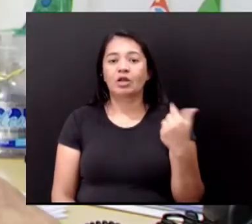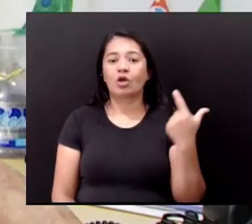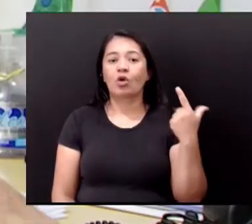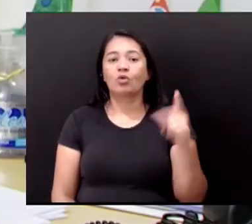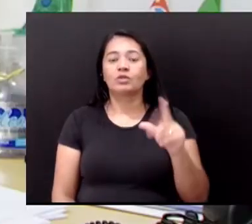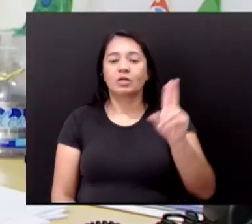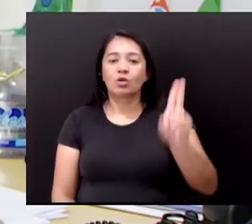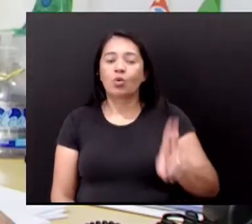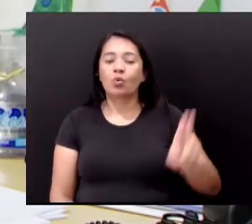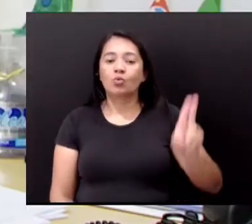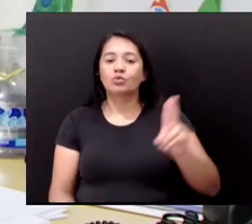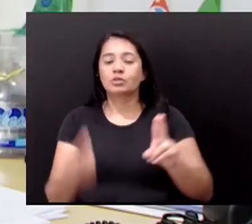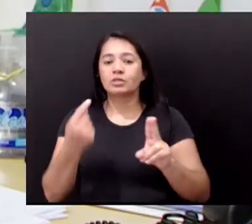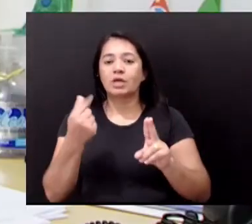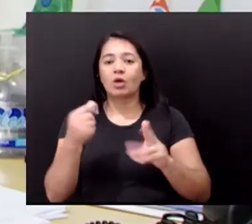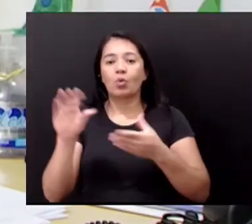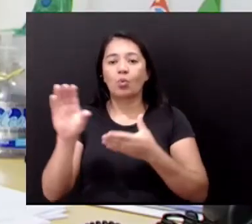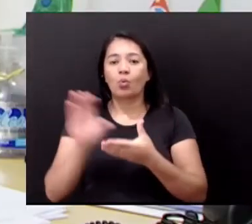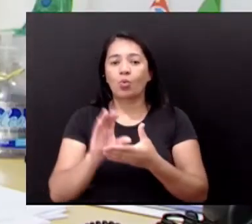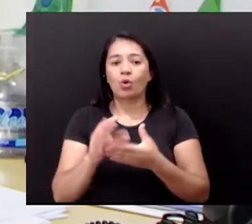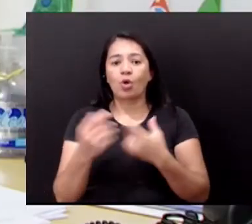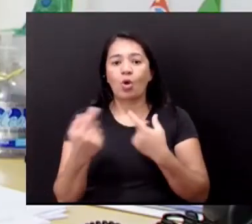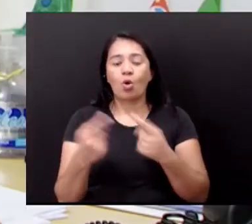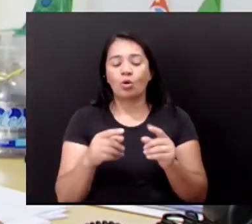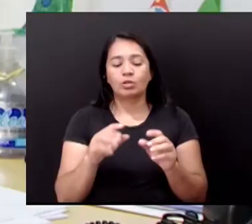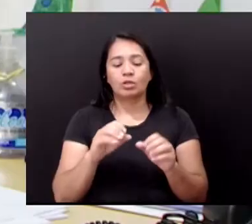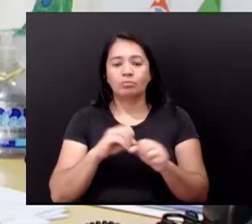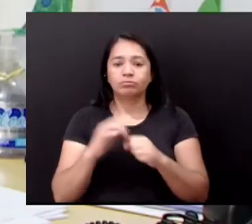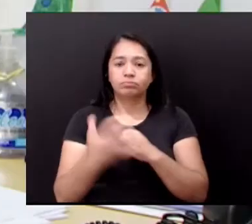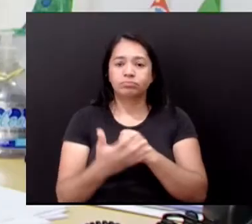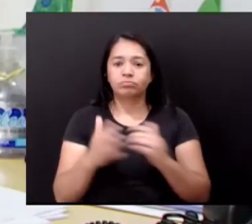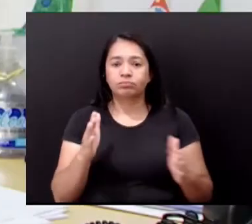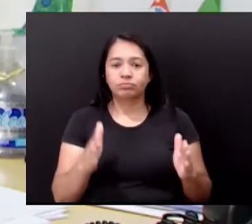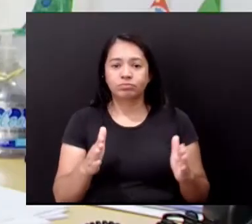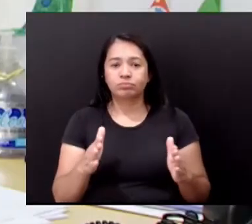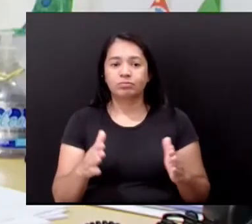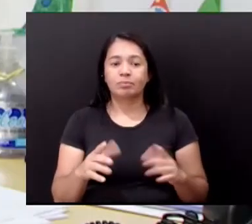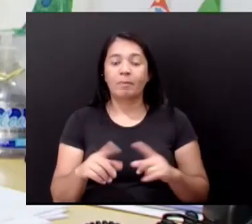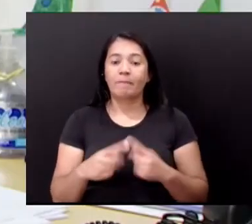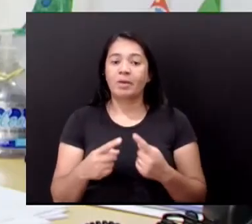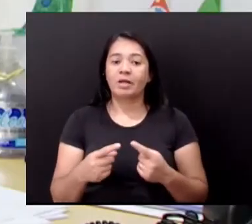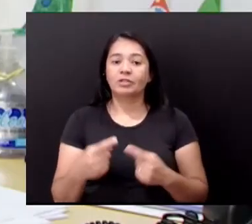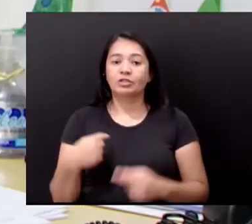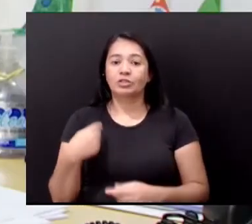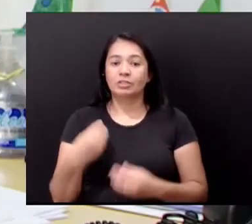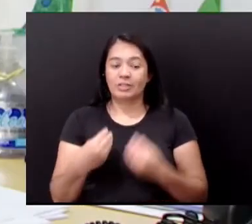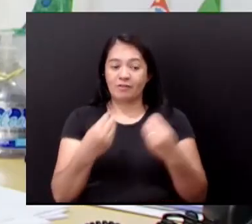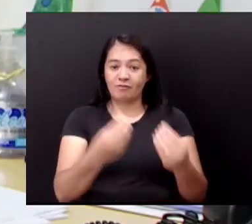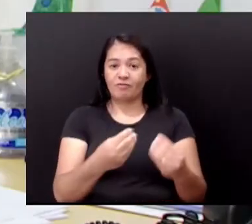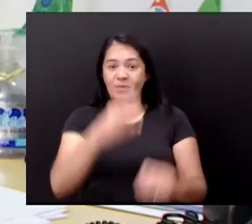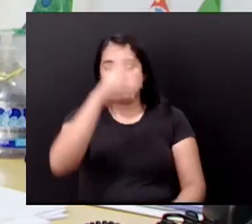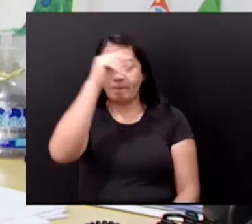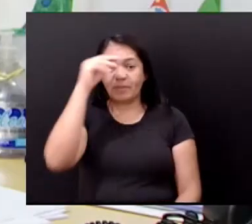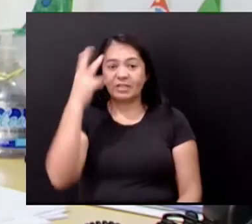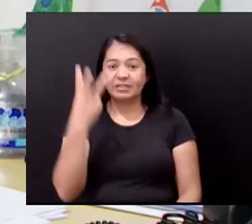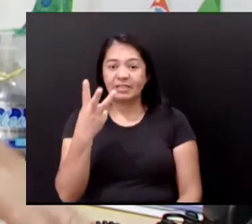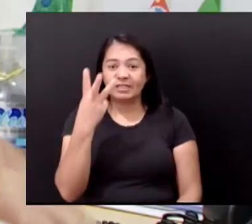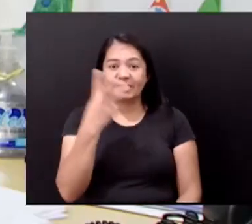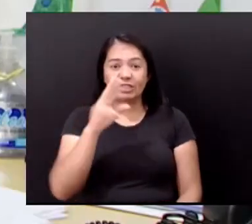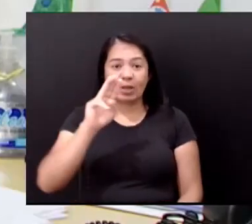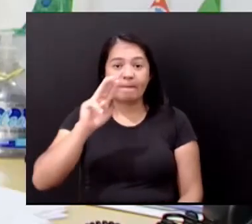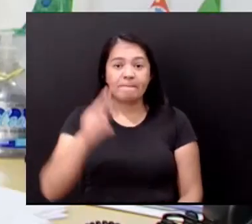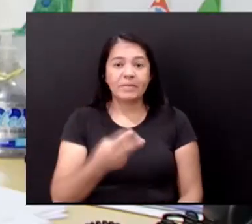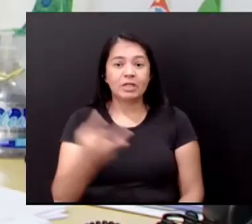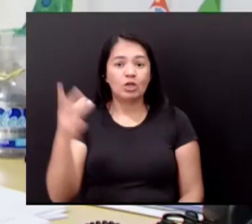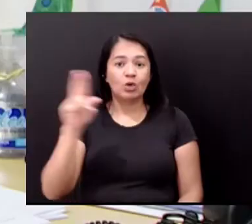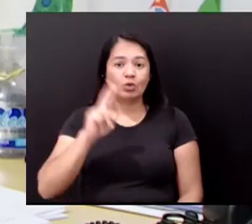recursos no combate à pandemia de Covid-19. Nós devolvemos para a Prefeitura Municipal 33 milhões de reais, que